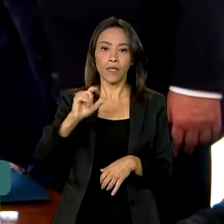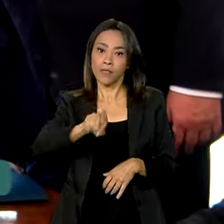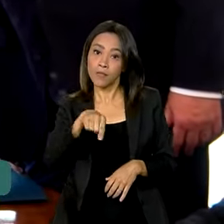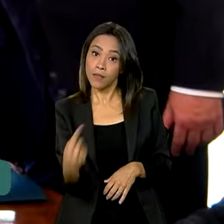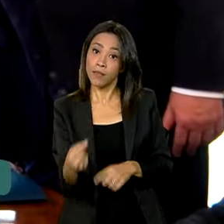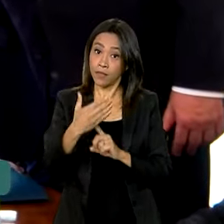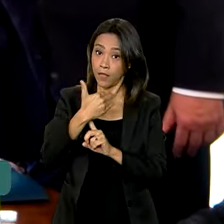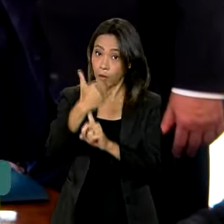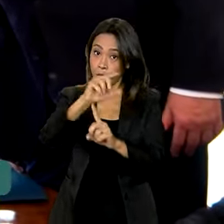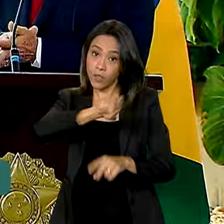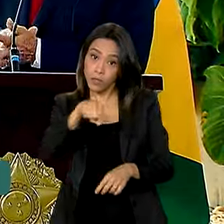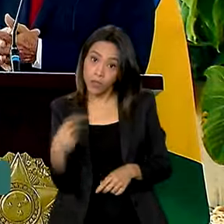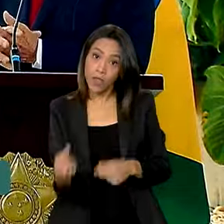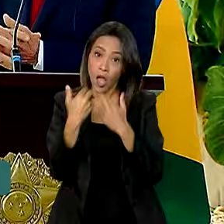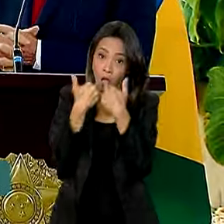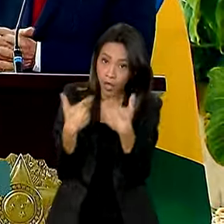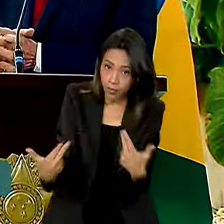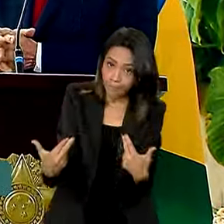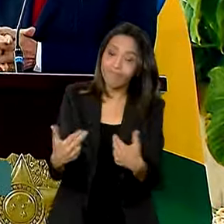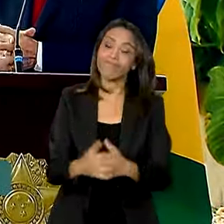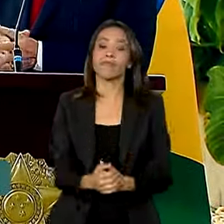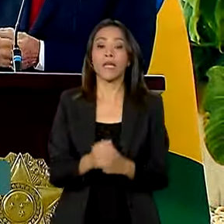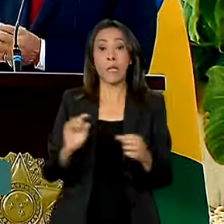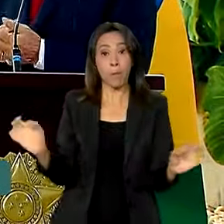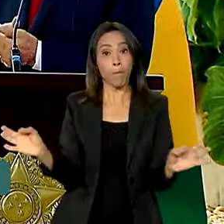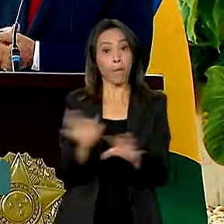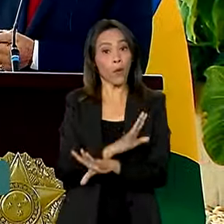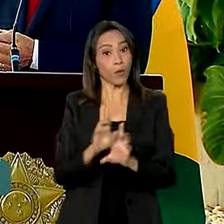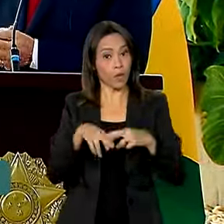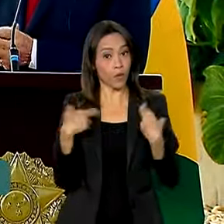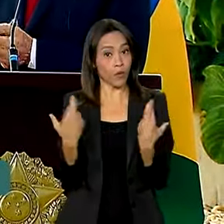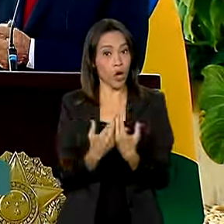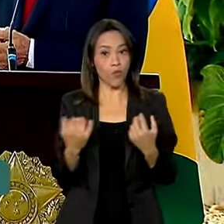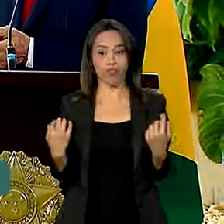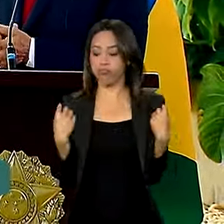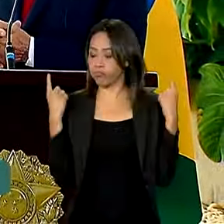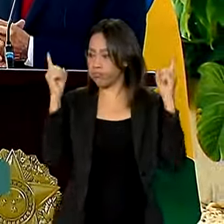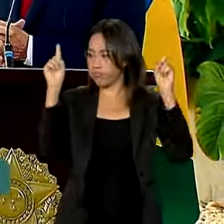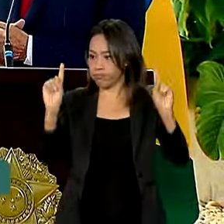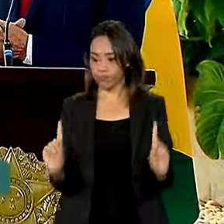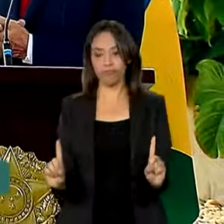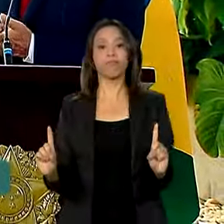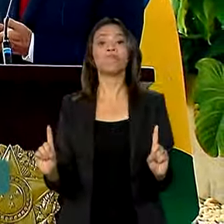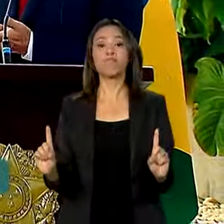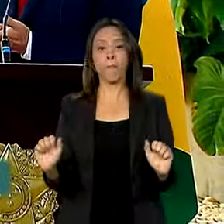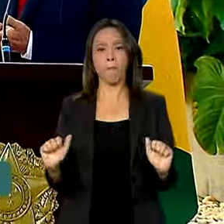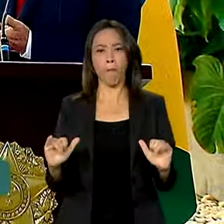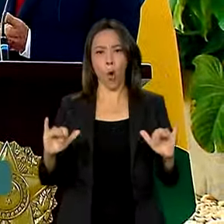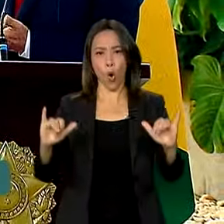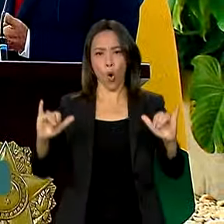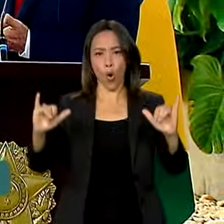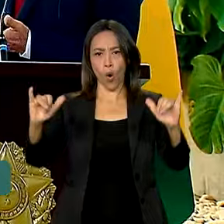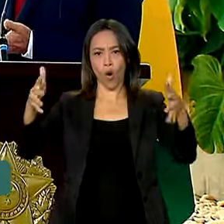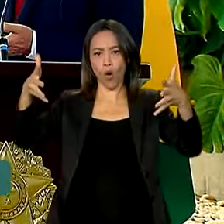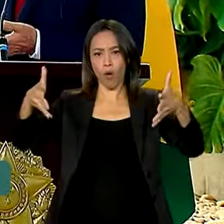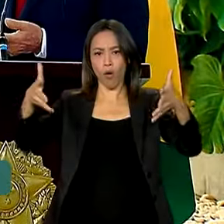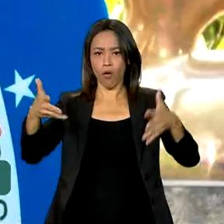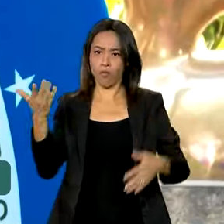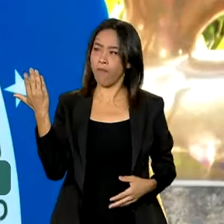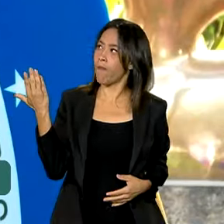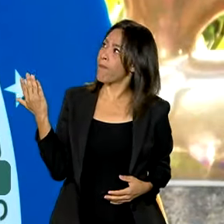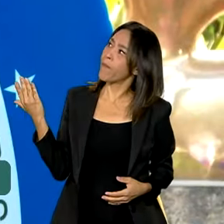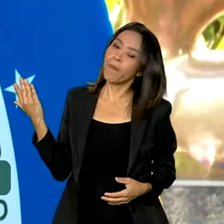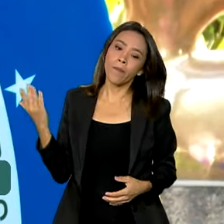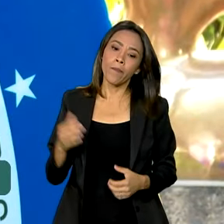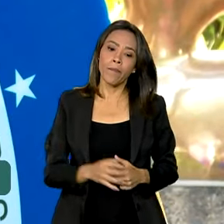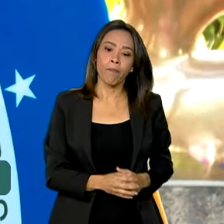tecnologia e inovação. Após a reunião, Lula e Milanovic deram uma declaração à imprensa. Nós